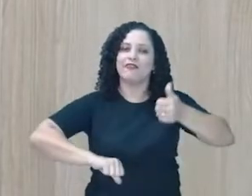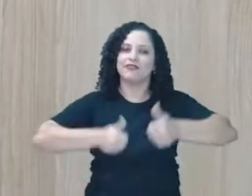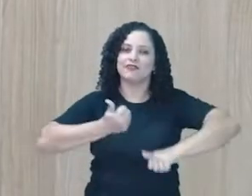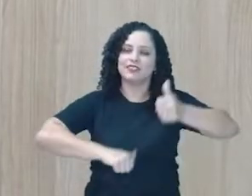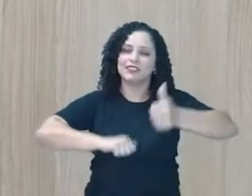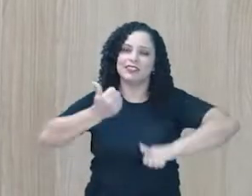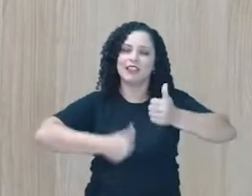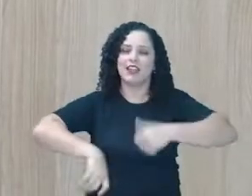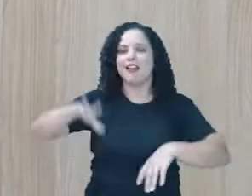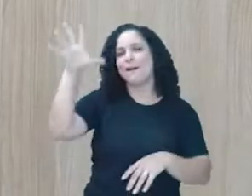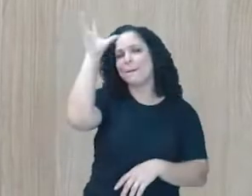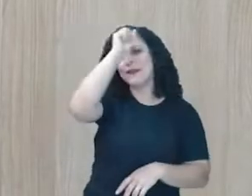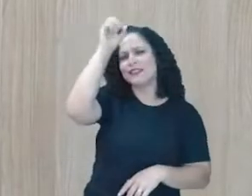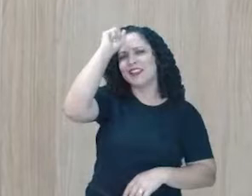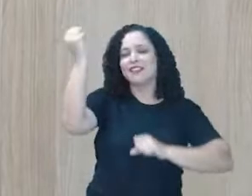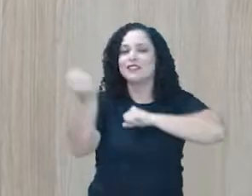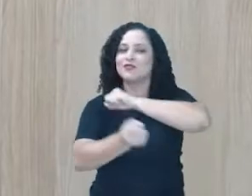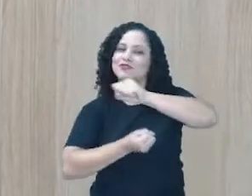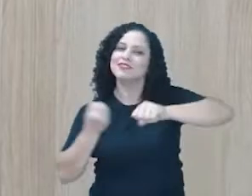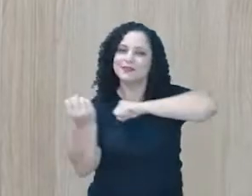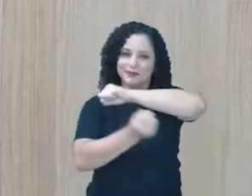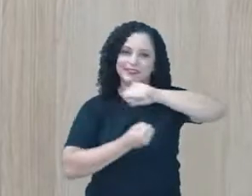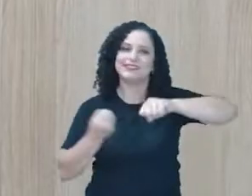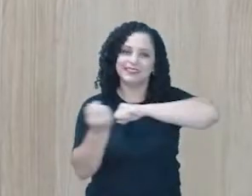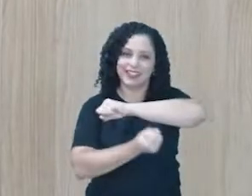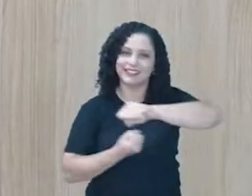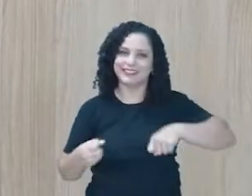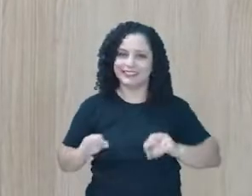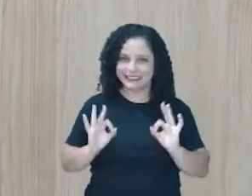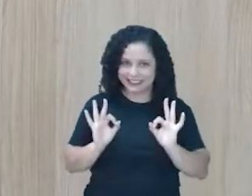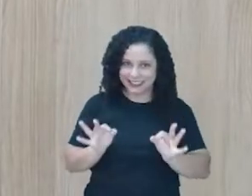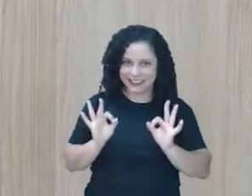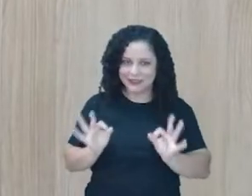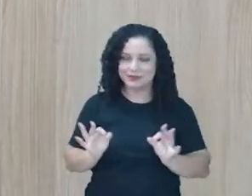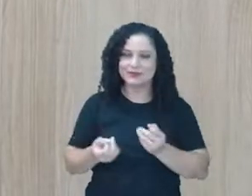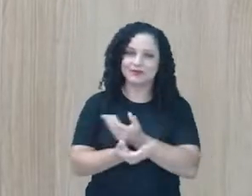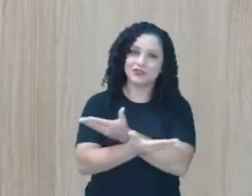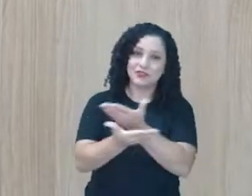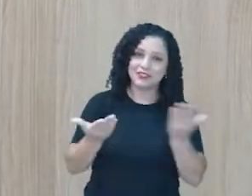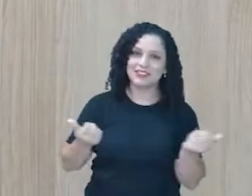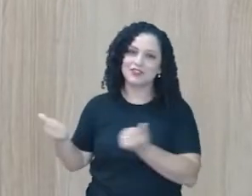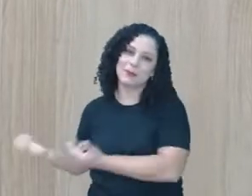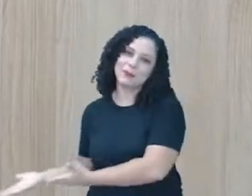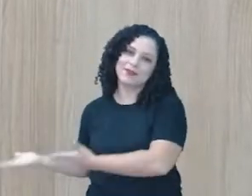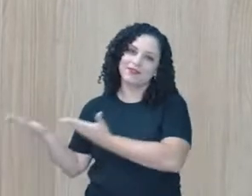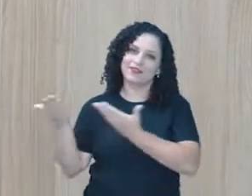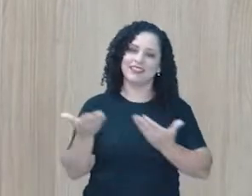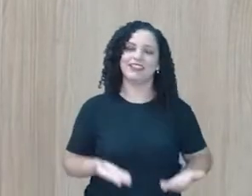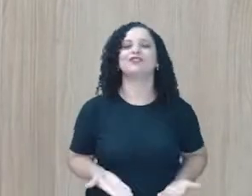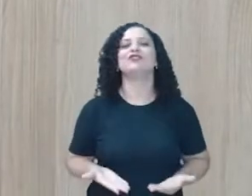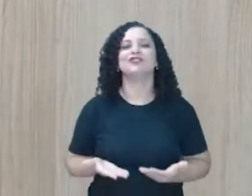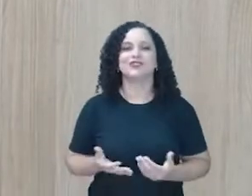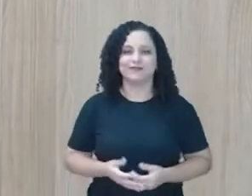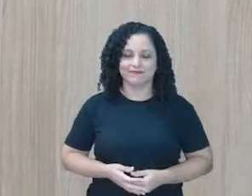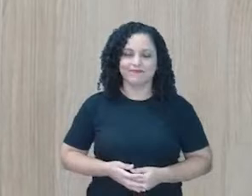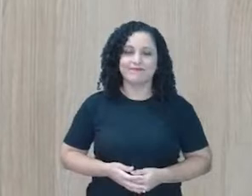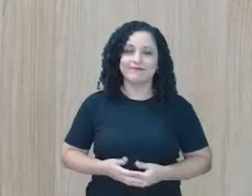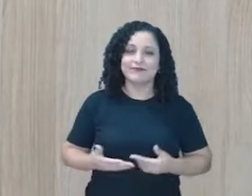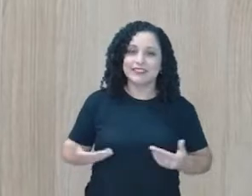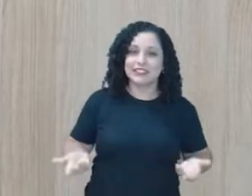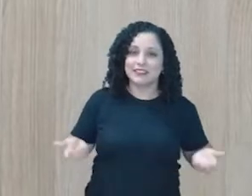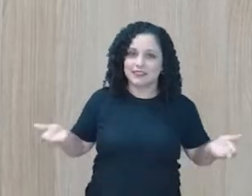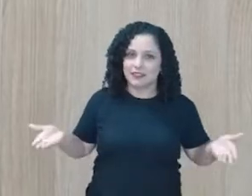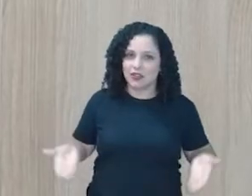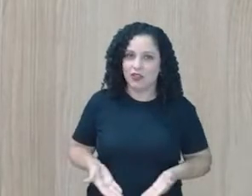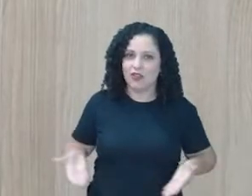um pouquinho, né? Aprender um pouquinho sobre a sustentabilidade, certo, gente? Sejam todos bem-vindos, tá bom? E